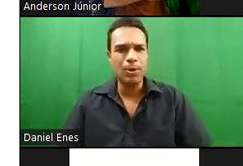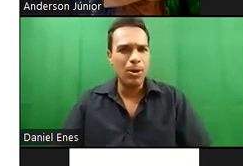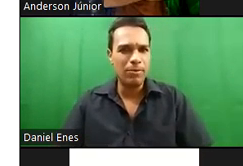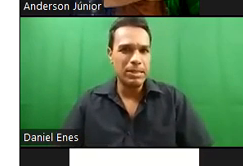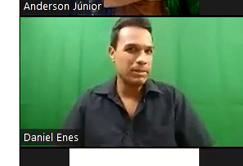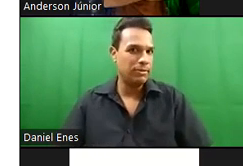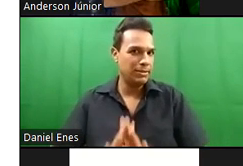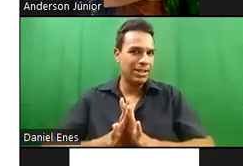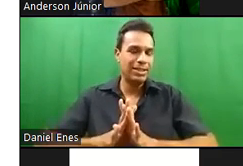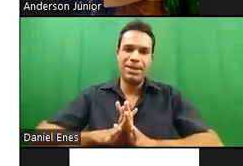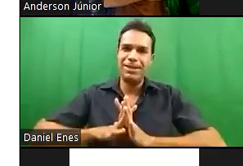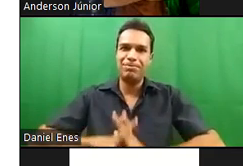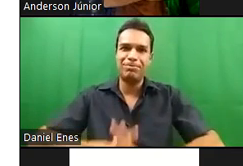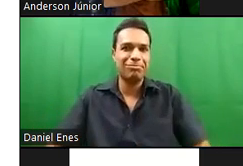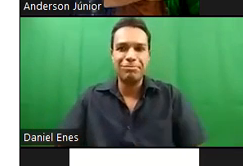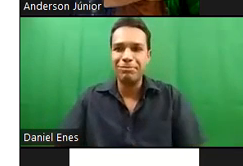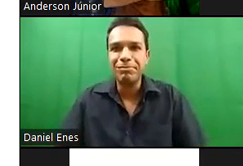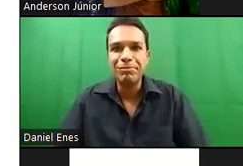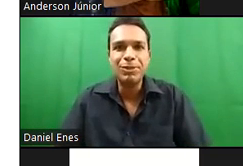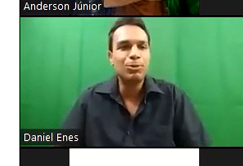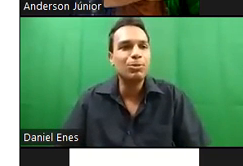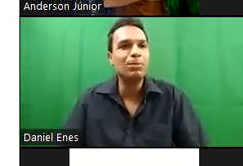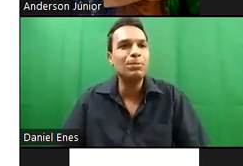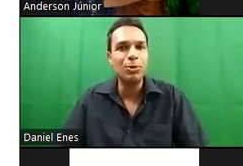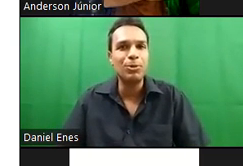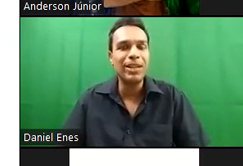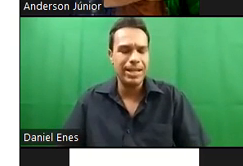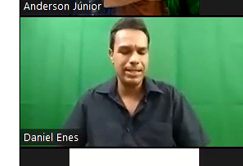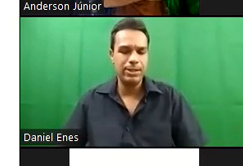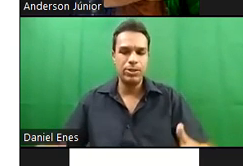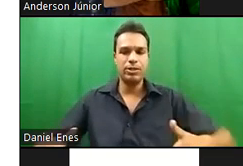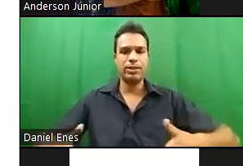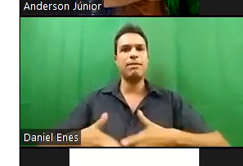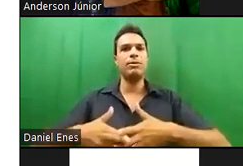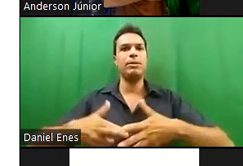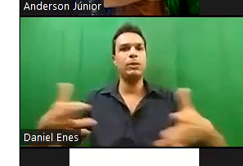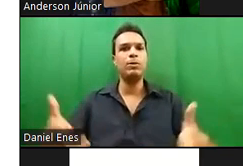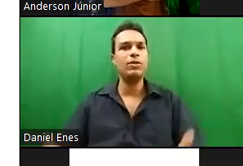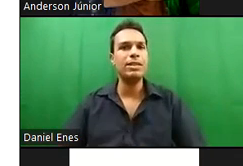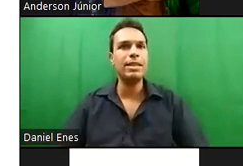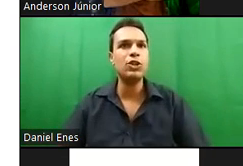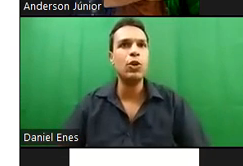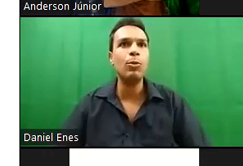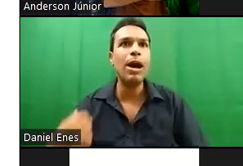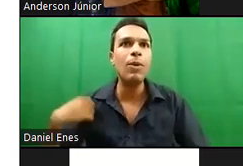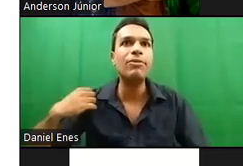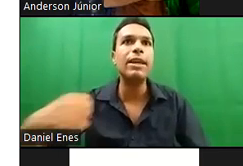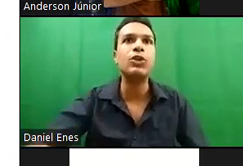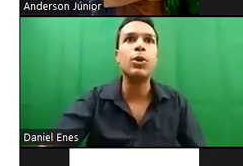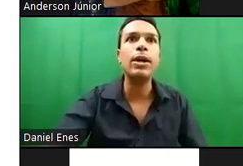eventos, provas, enfim, eu já trabalhei de tudo um pouco, né? E hoje está numa universidade como